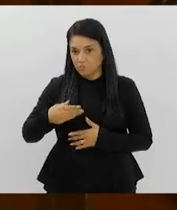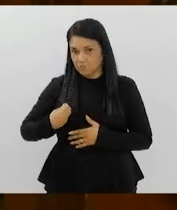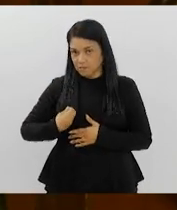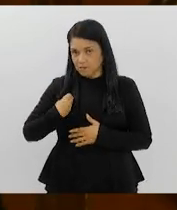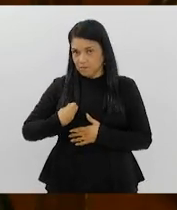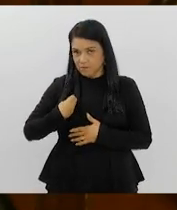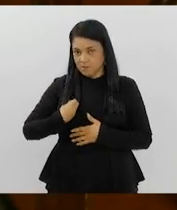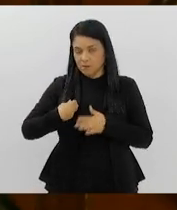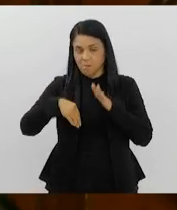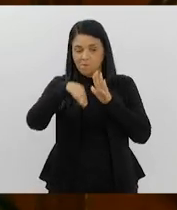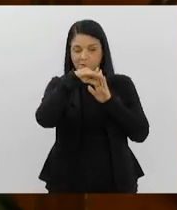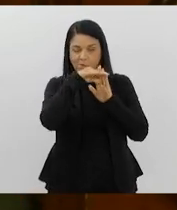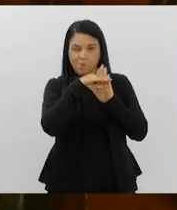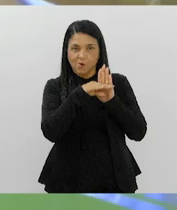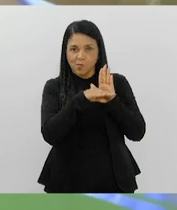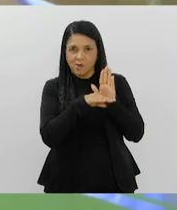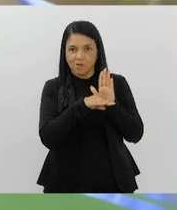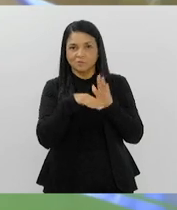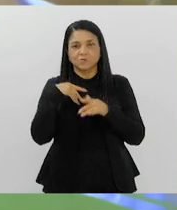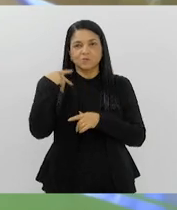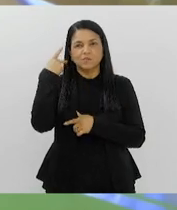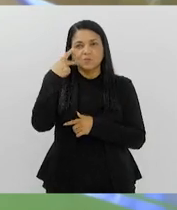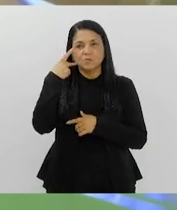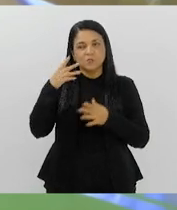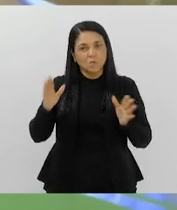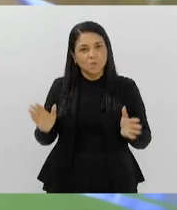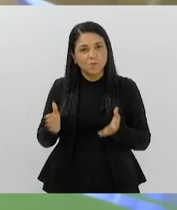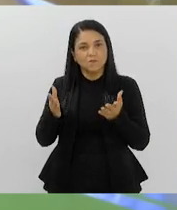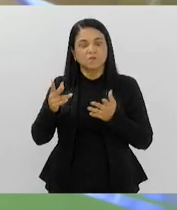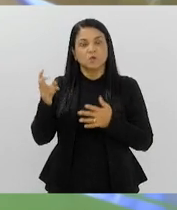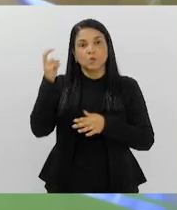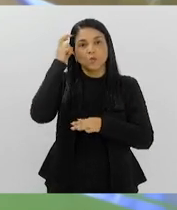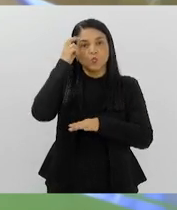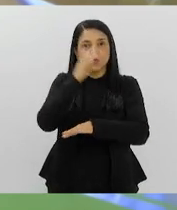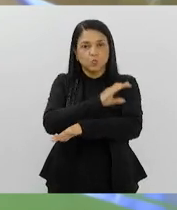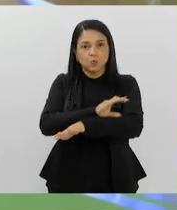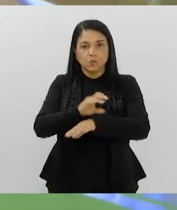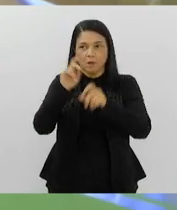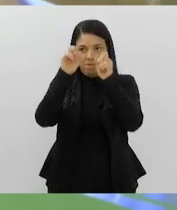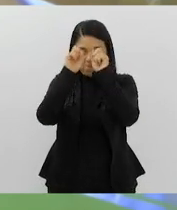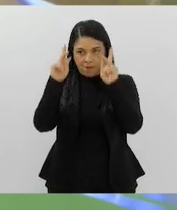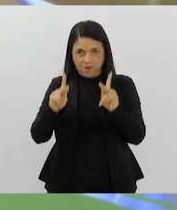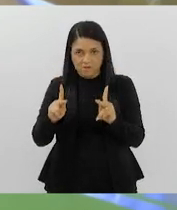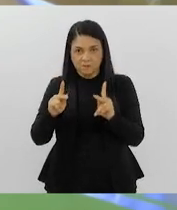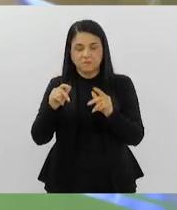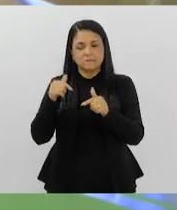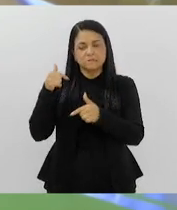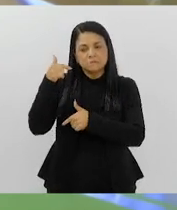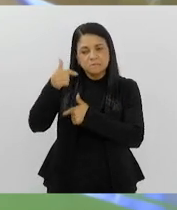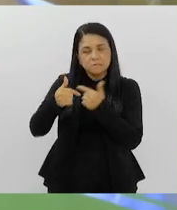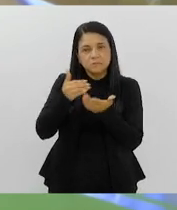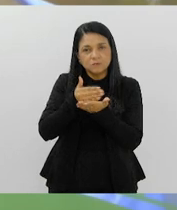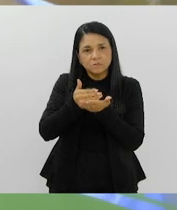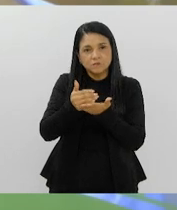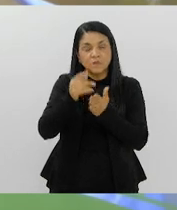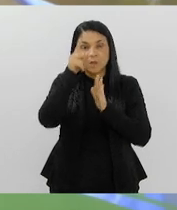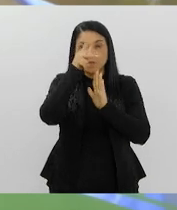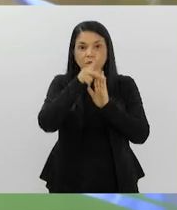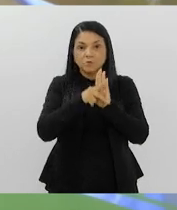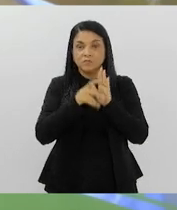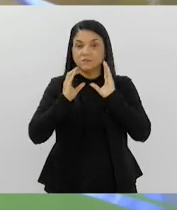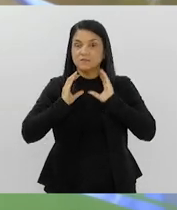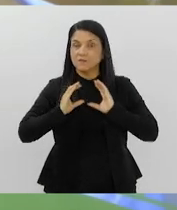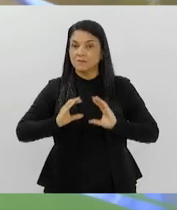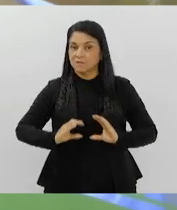programa de política de promover a cultura de paz e começou a trabalhar com projetos de cidadanias,